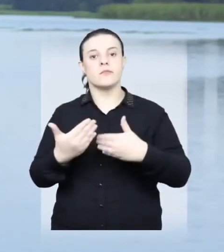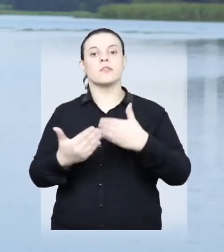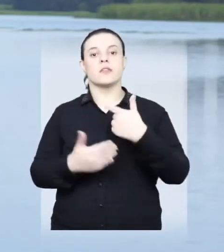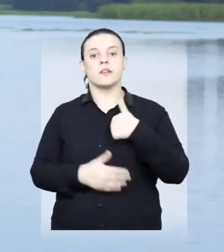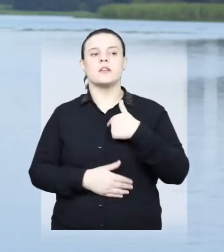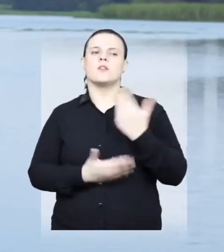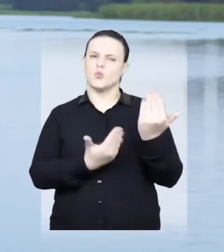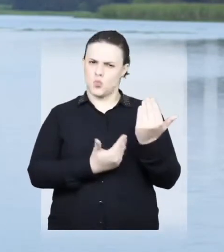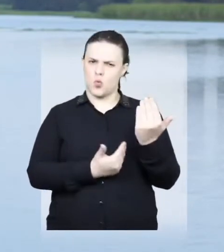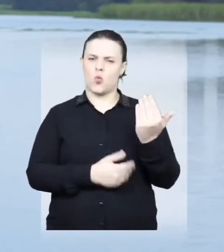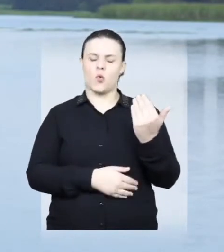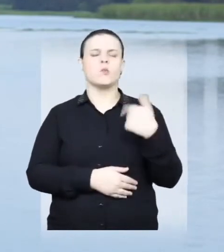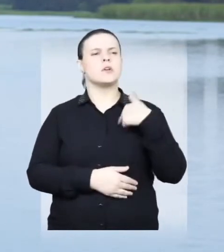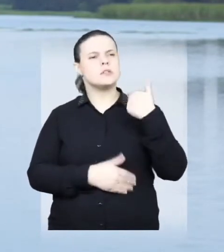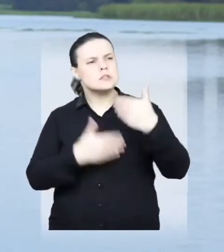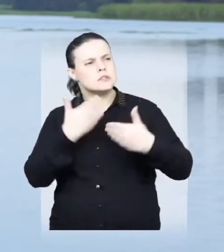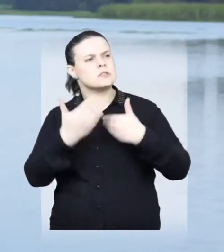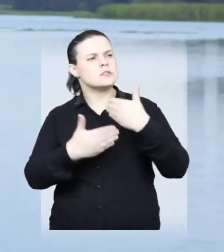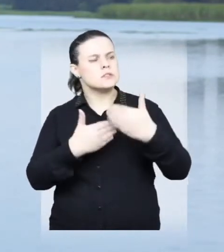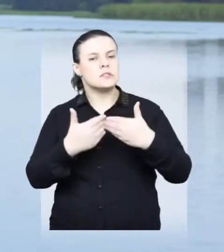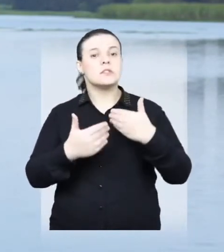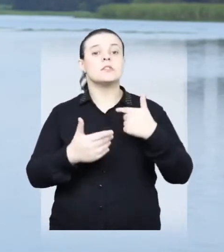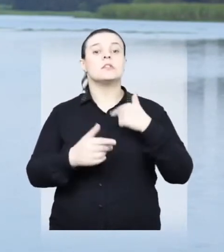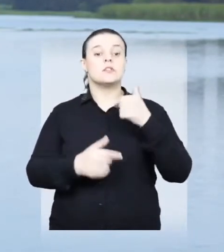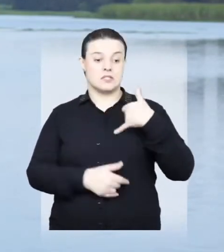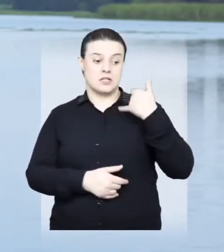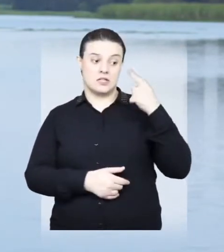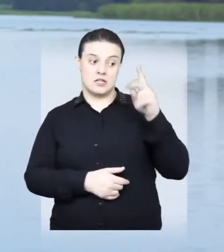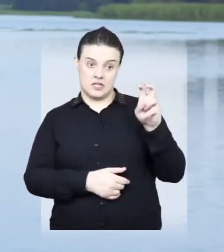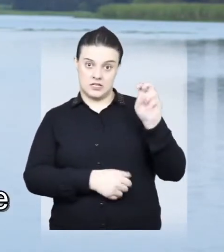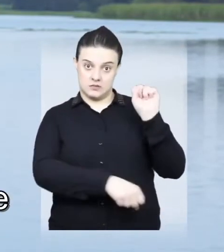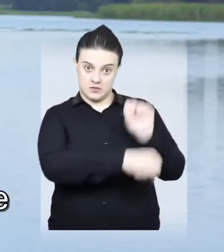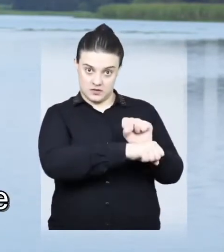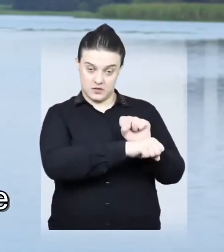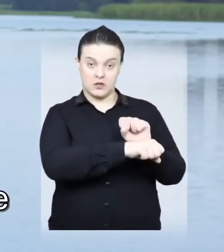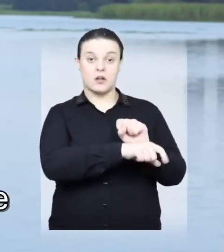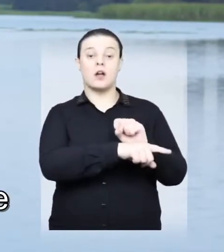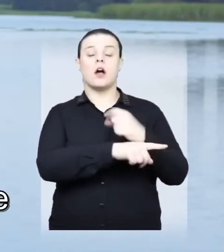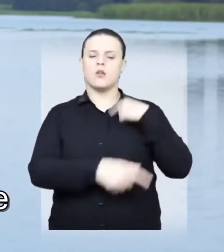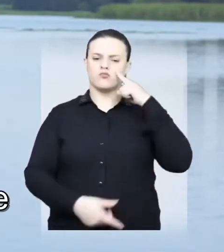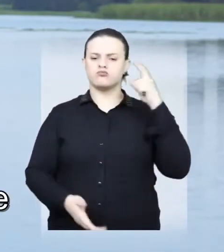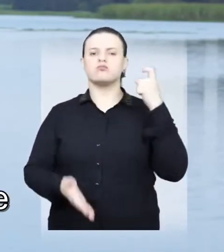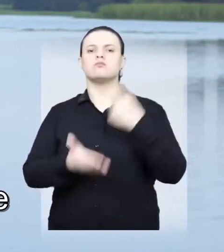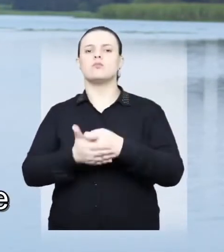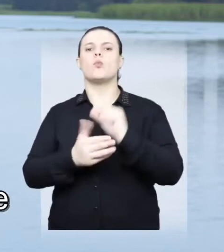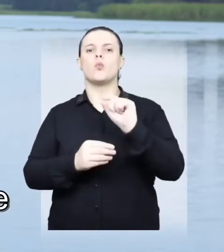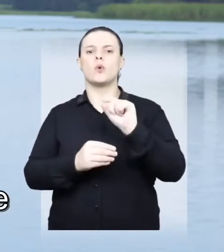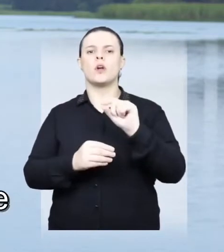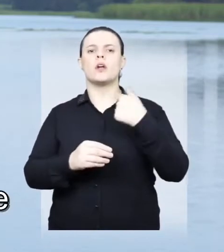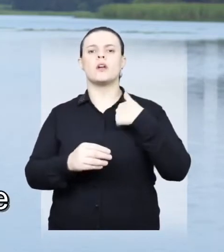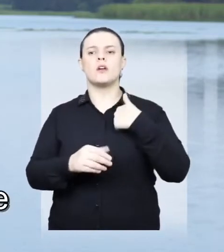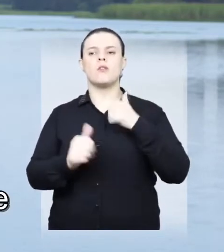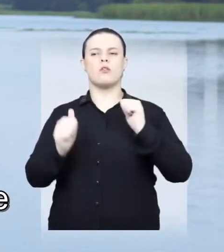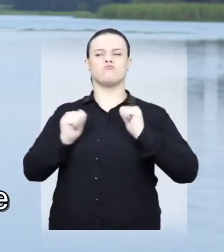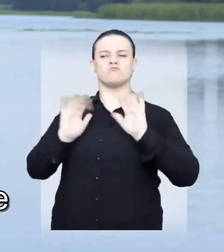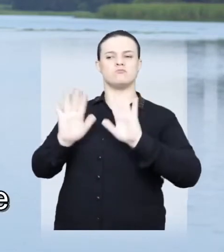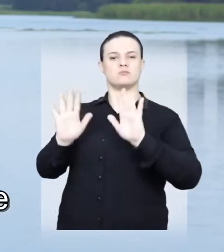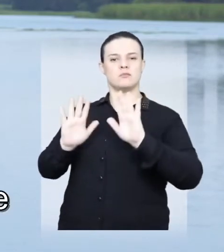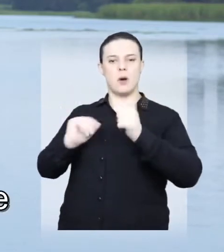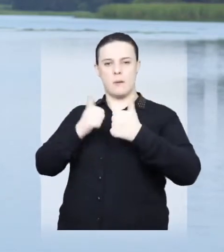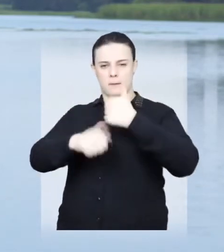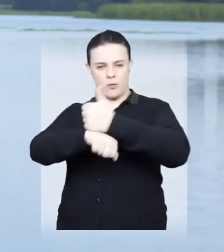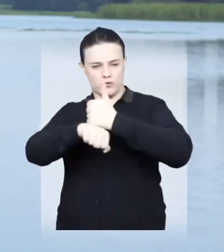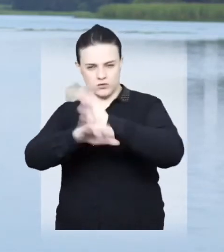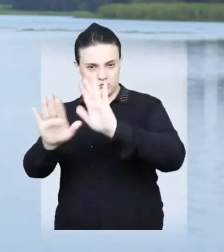atleta muito novinha. E aí eu saí do alto rendimento com 15. Aí com 15 eu tomei a decisão de que eu ia ficar no amadorismo